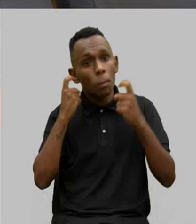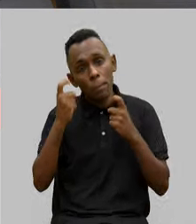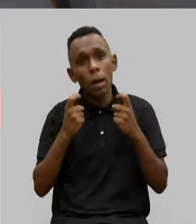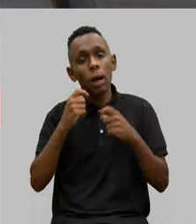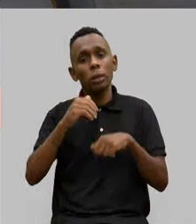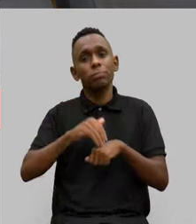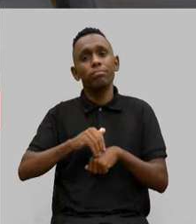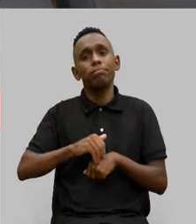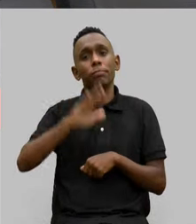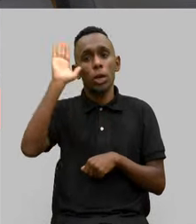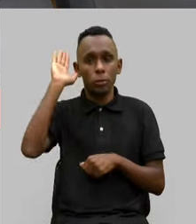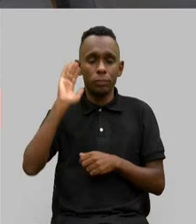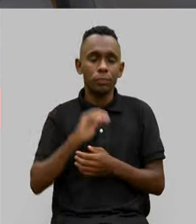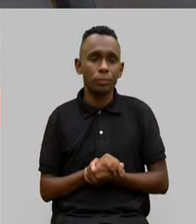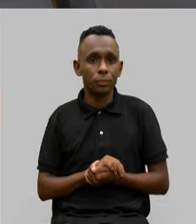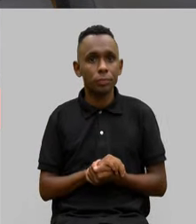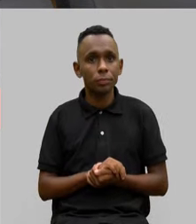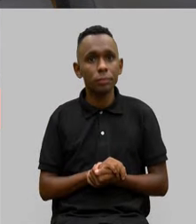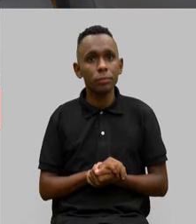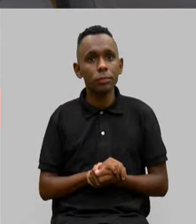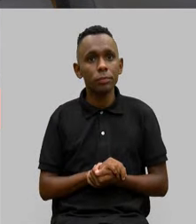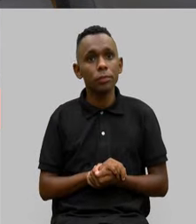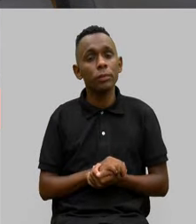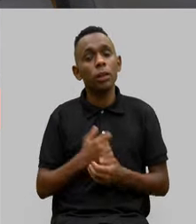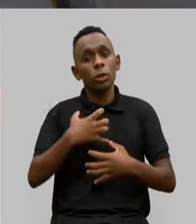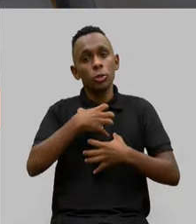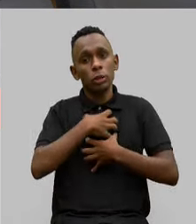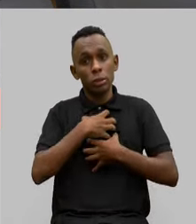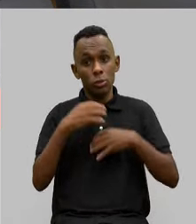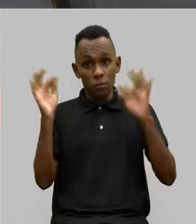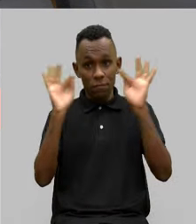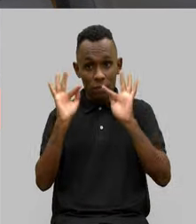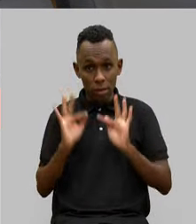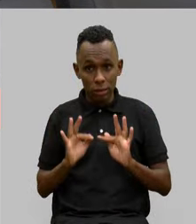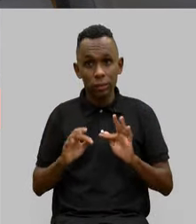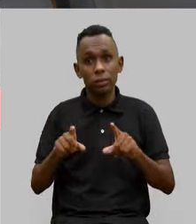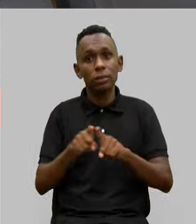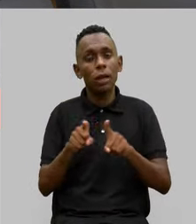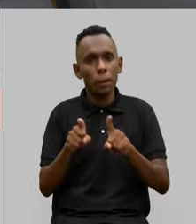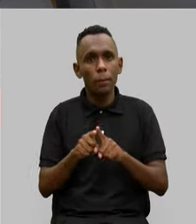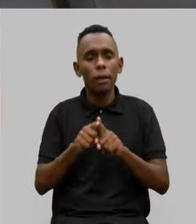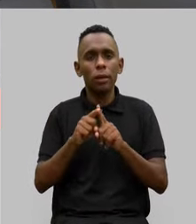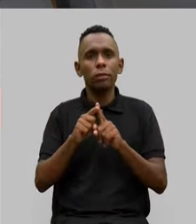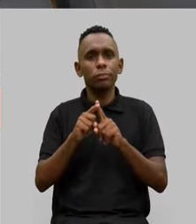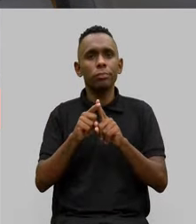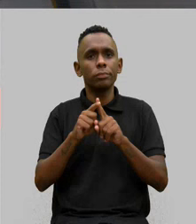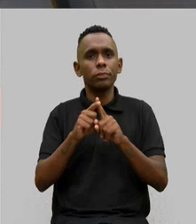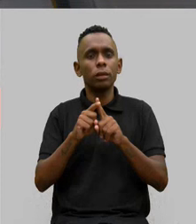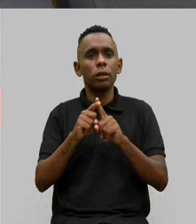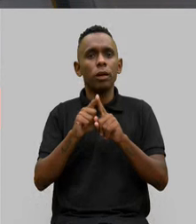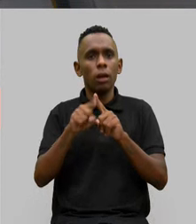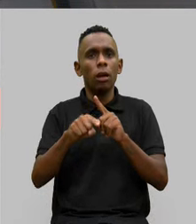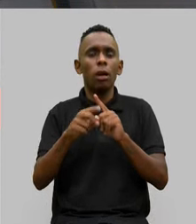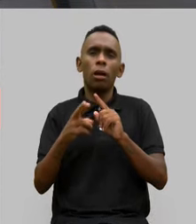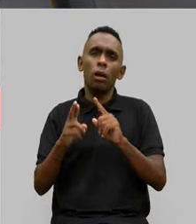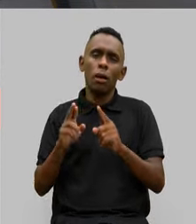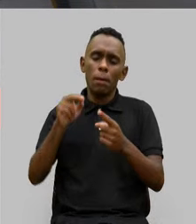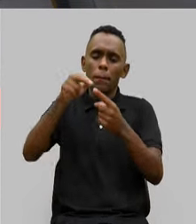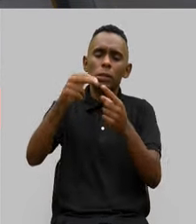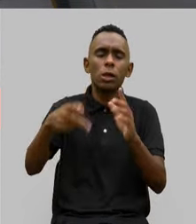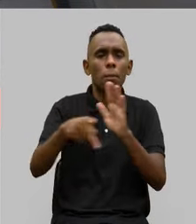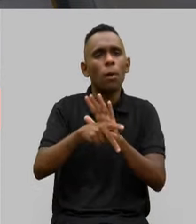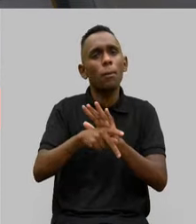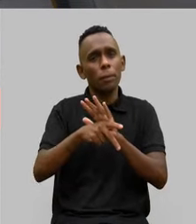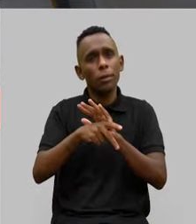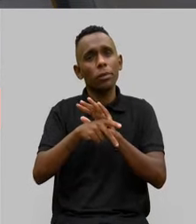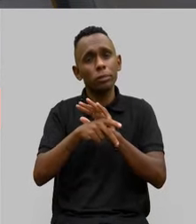maior eh eu fico feliz de trazer e representar a nossa indústria que é uma indústria diferente